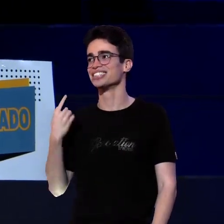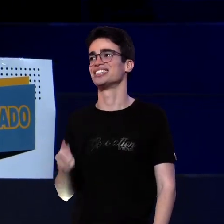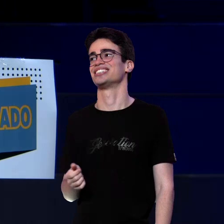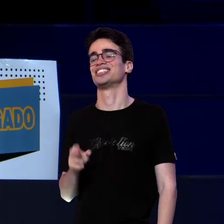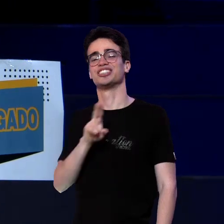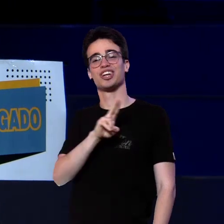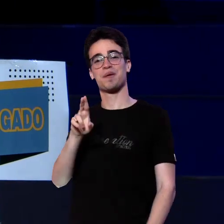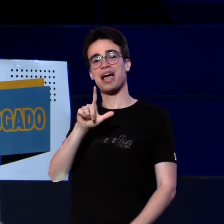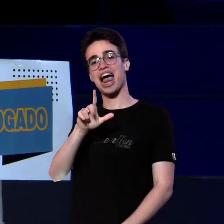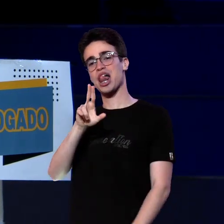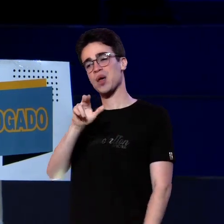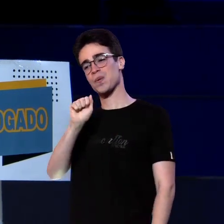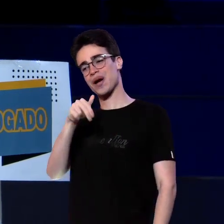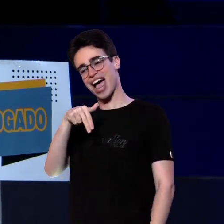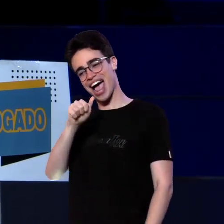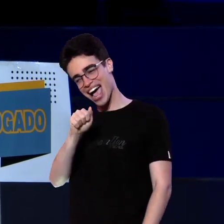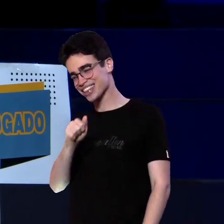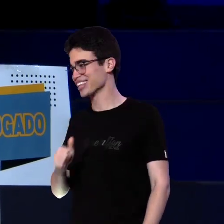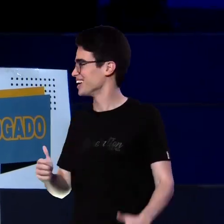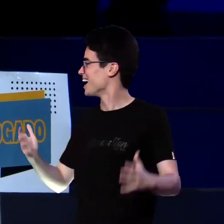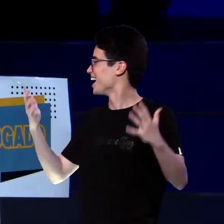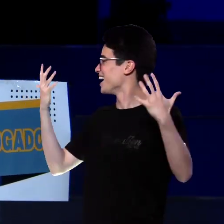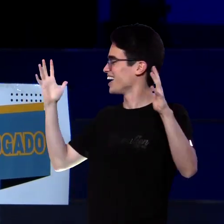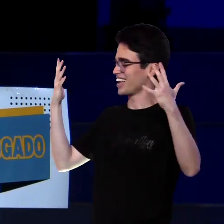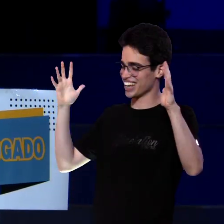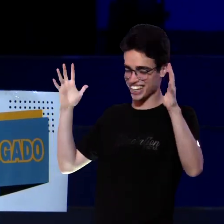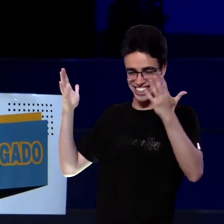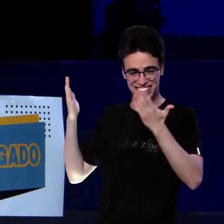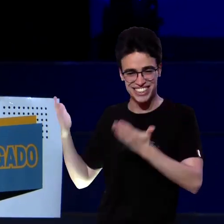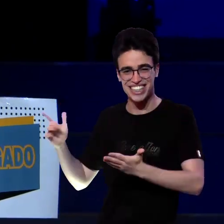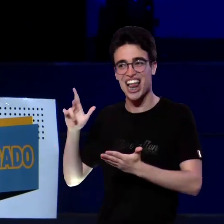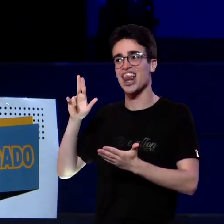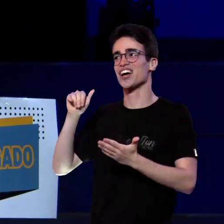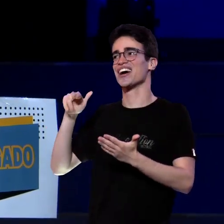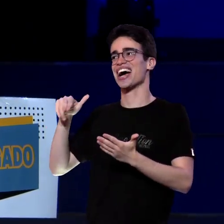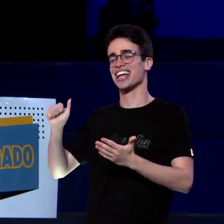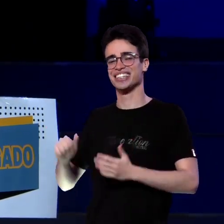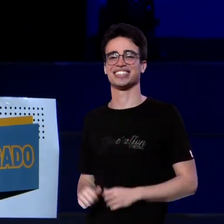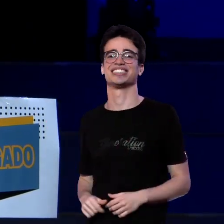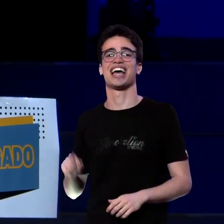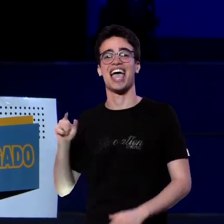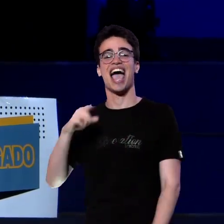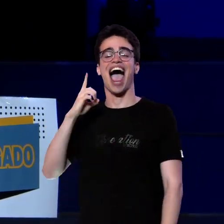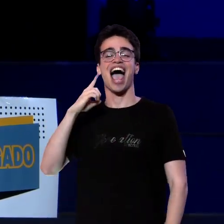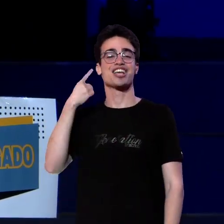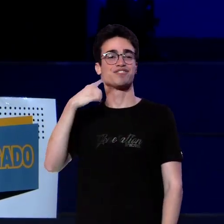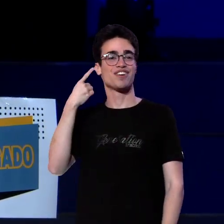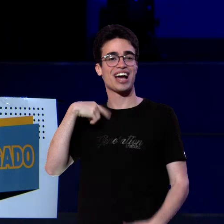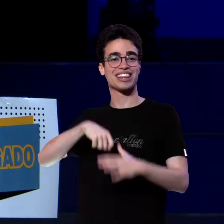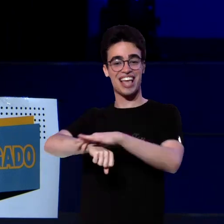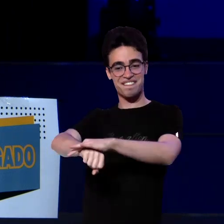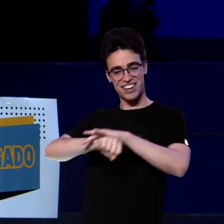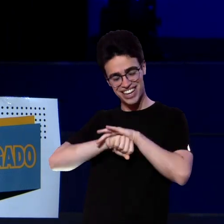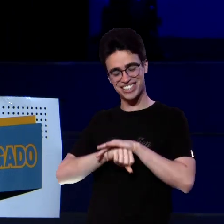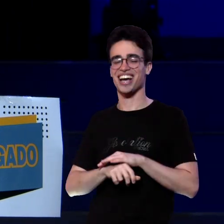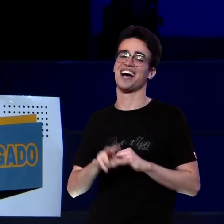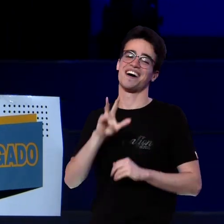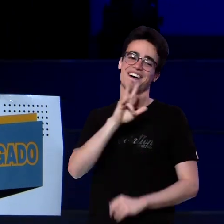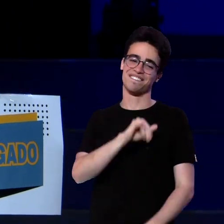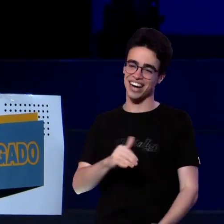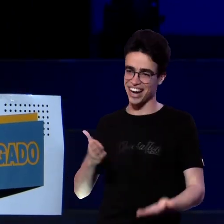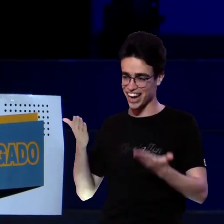Luana. Uma salva de palmas para a Luana. O advogado de defesa serve para defender o